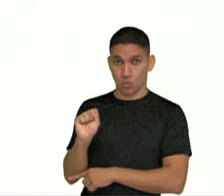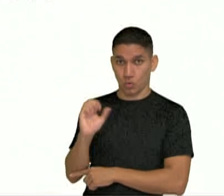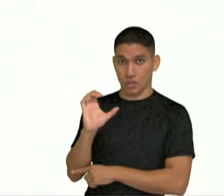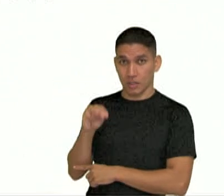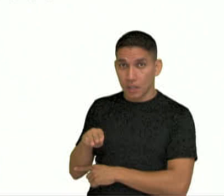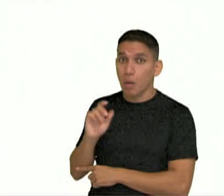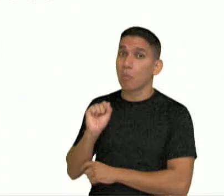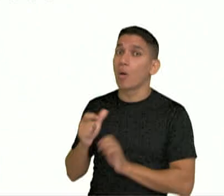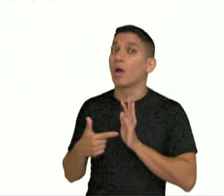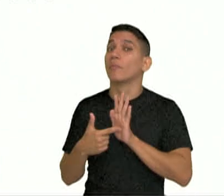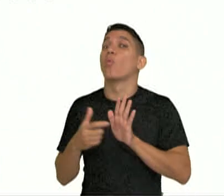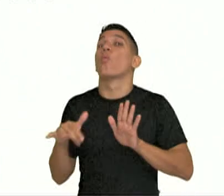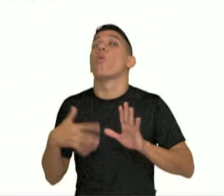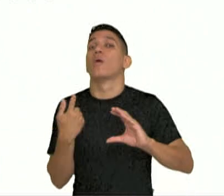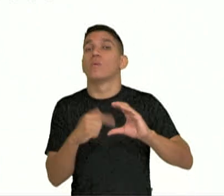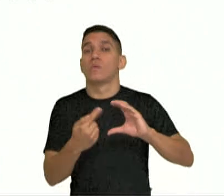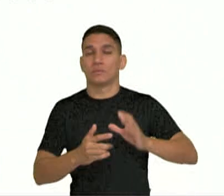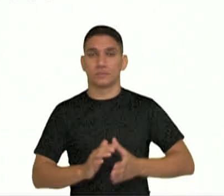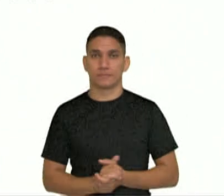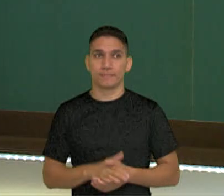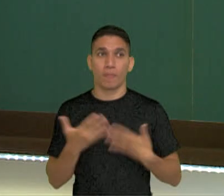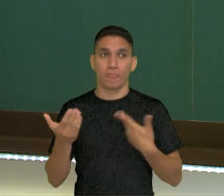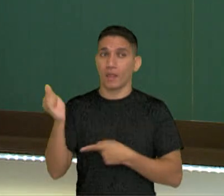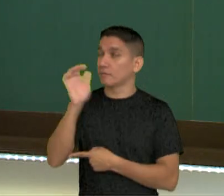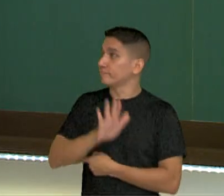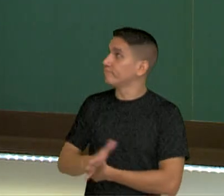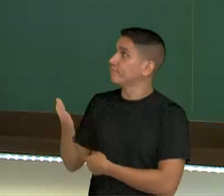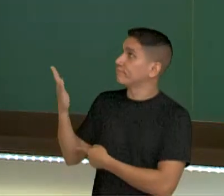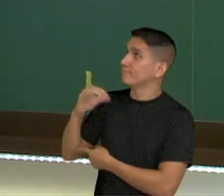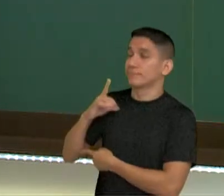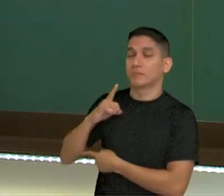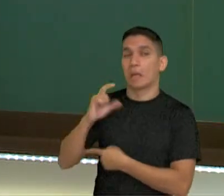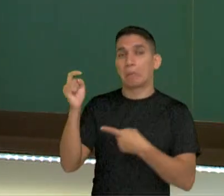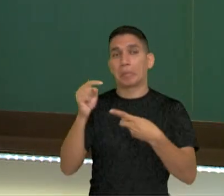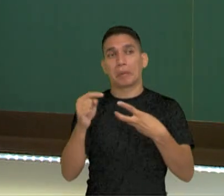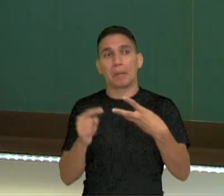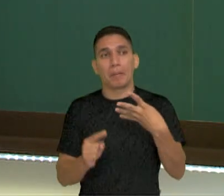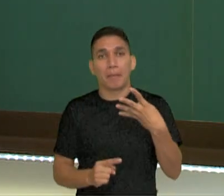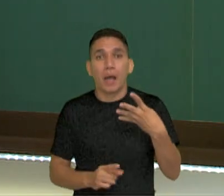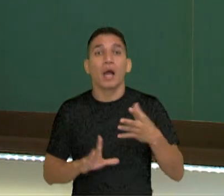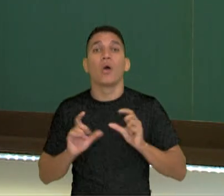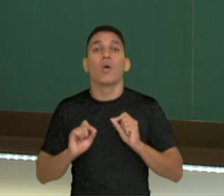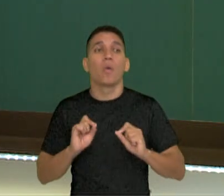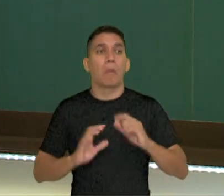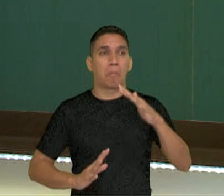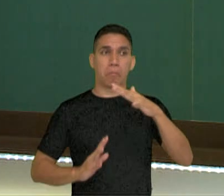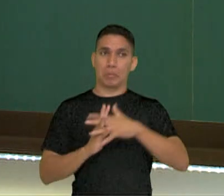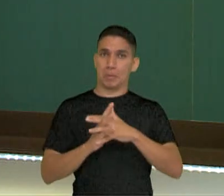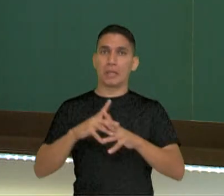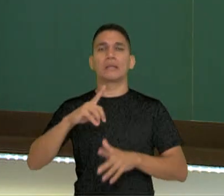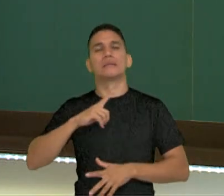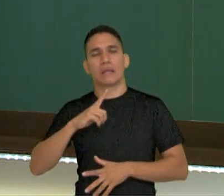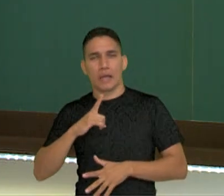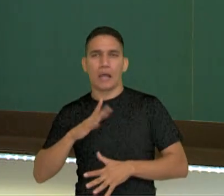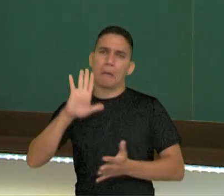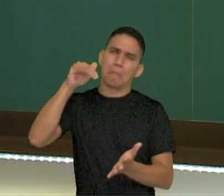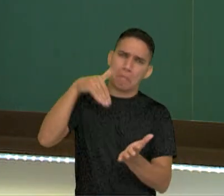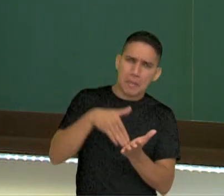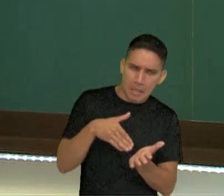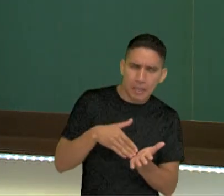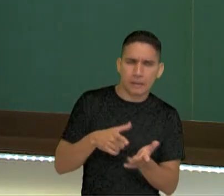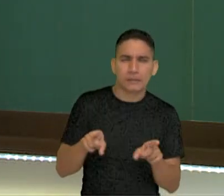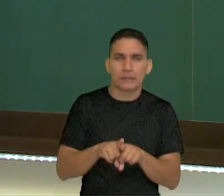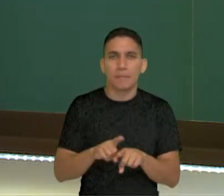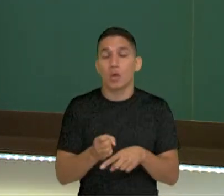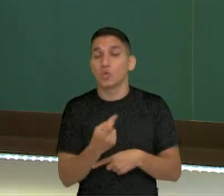pode apresentar qual genótipo? Então aqui, vários genótipos para a gente, deu aqui a altura máxima, a altura mínima, o número de